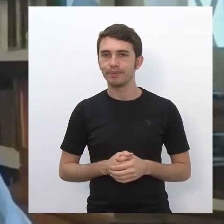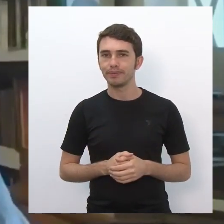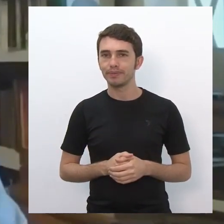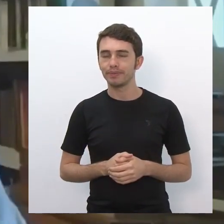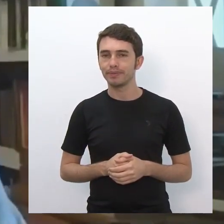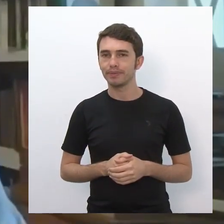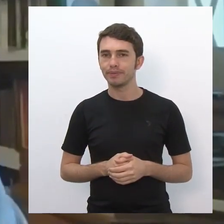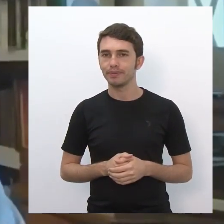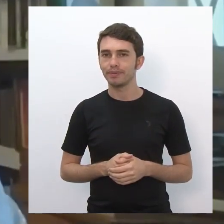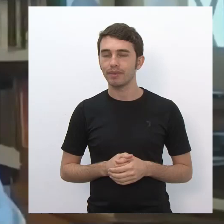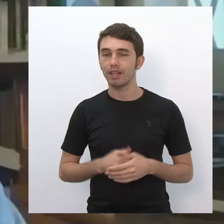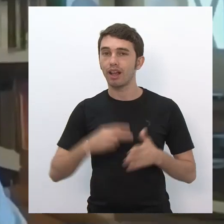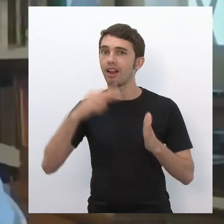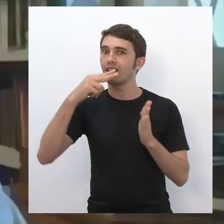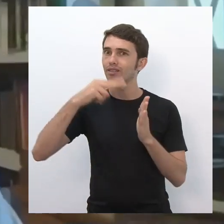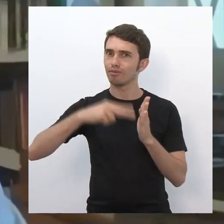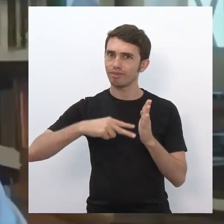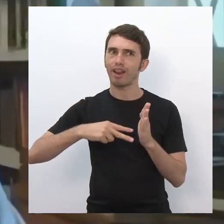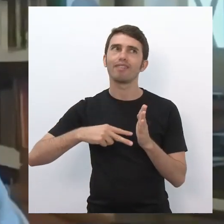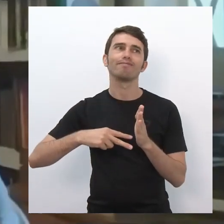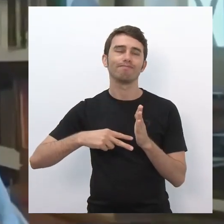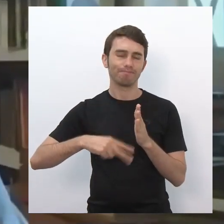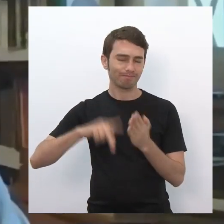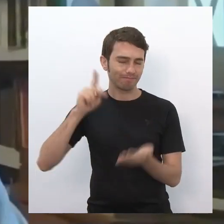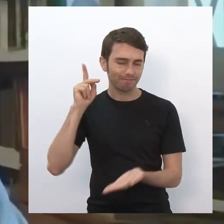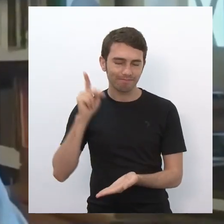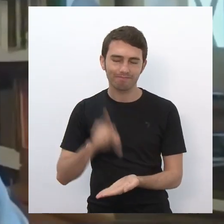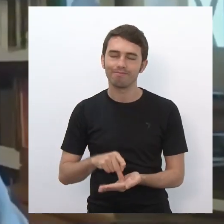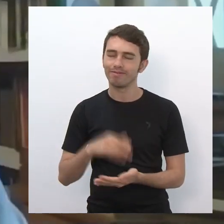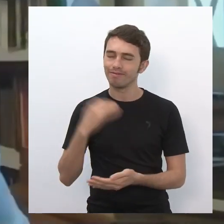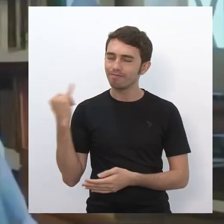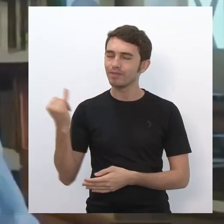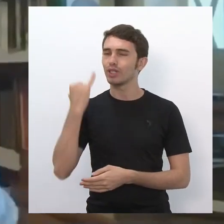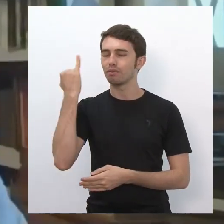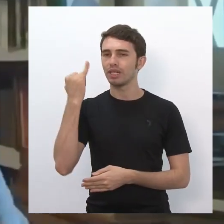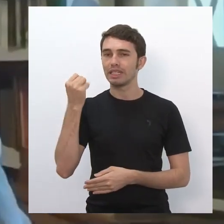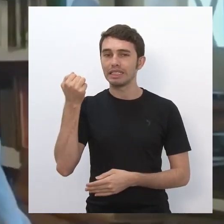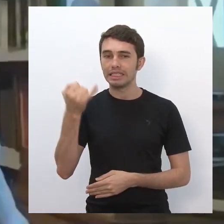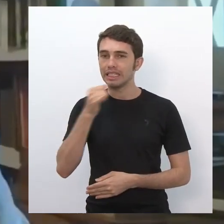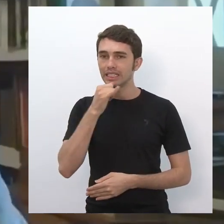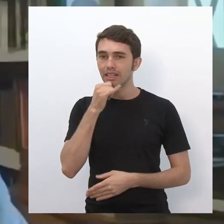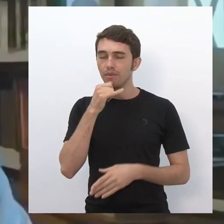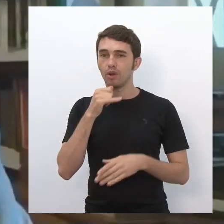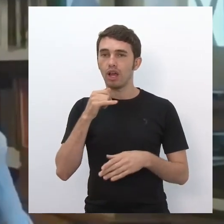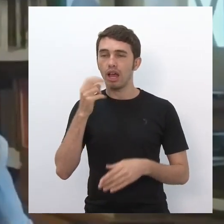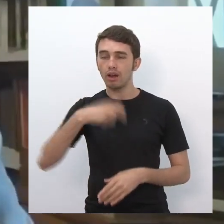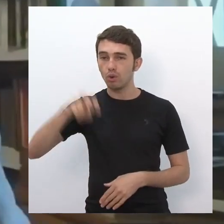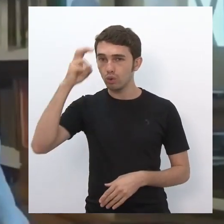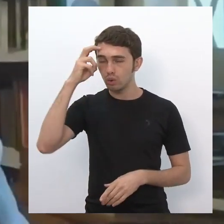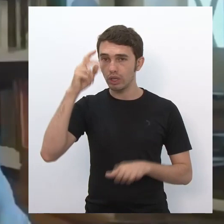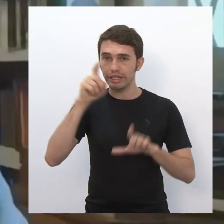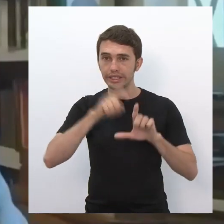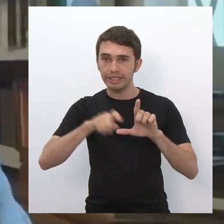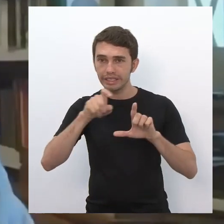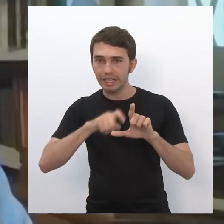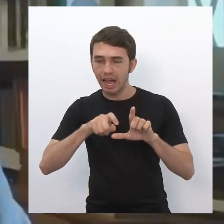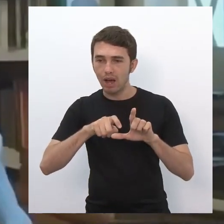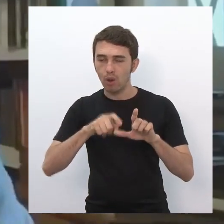leitura é fundamental. Não há vida no mundo digital, na cultura digital, sem